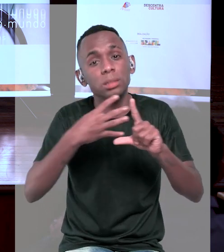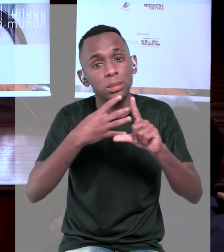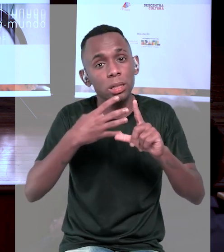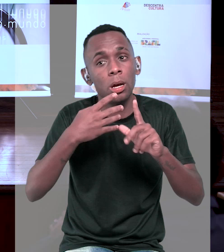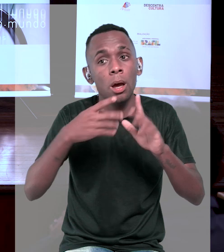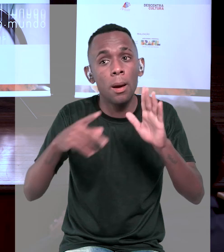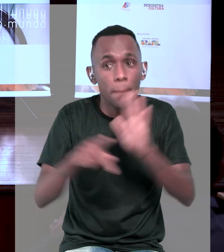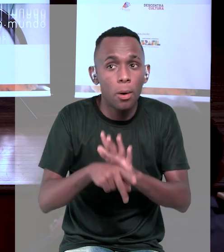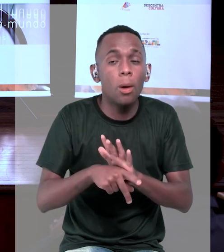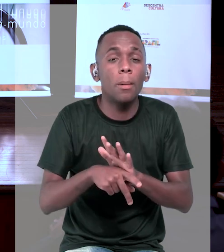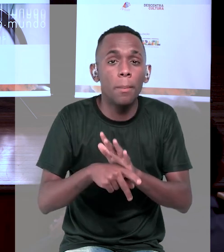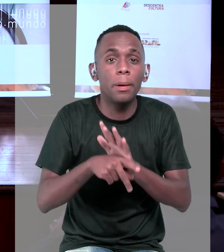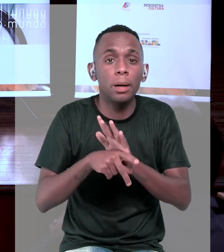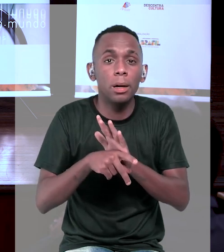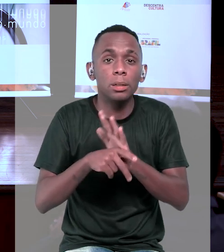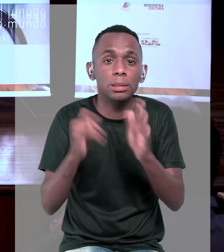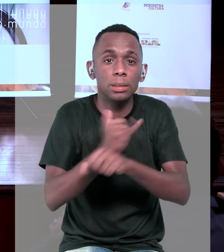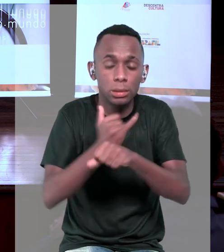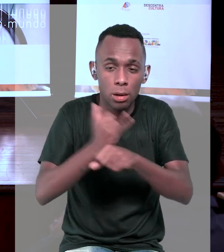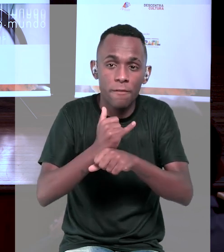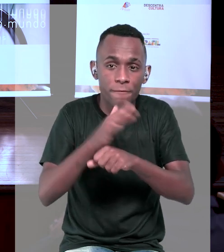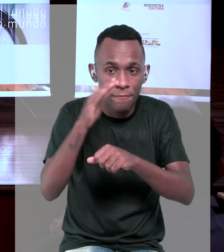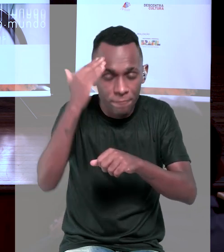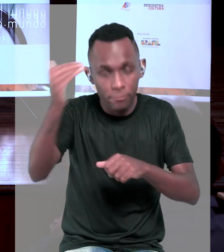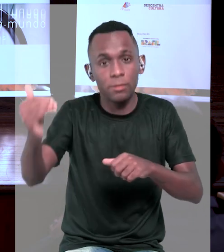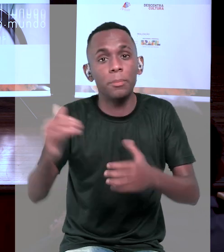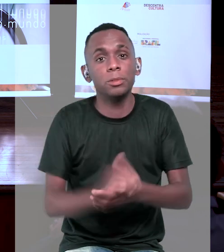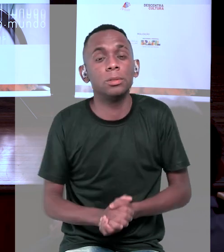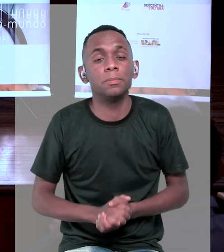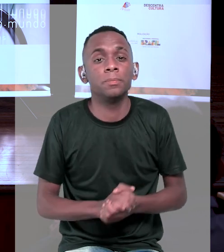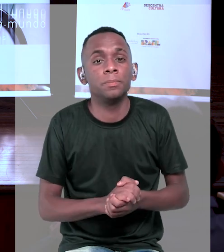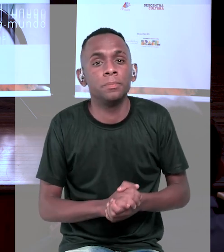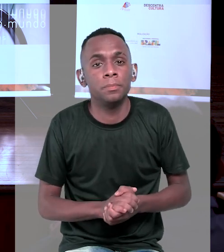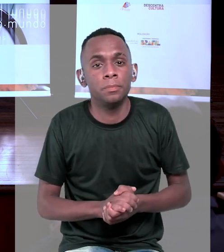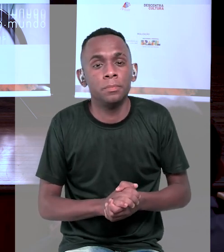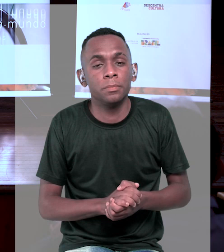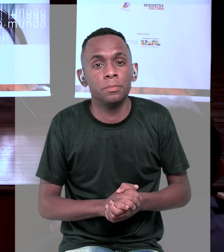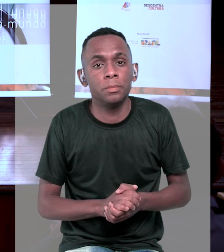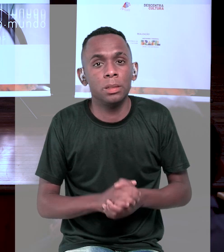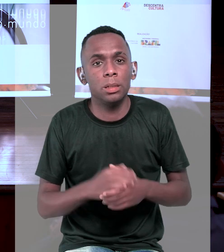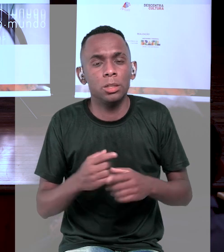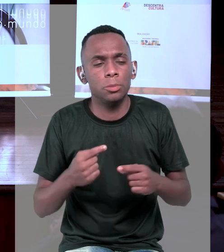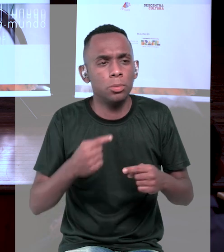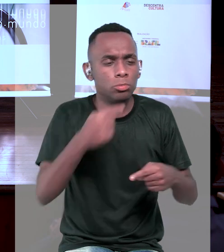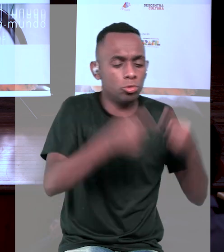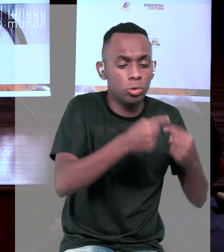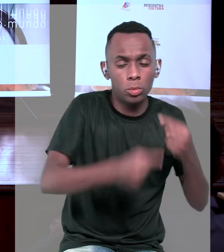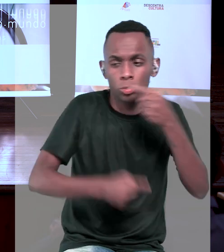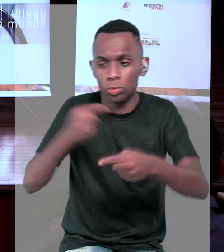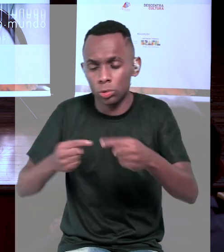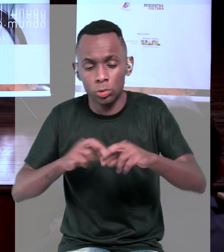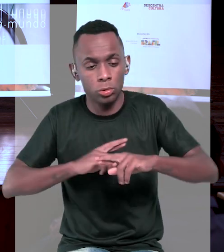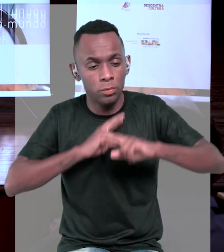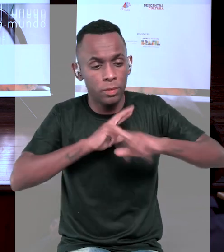entretenimento. Esse lado que contradiz aquele outro lado, mas, ao mesmo tempo,